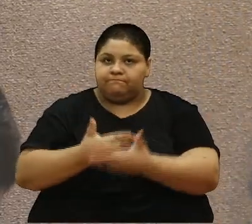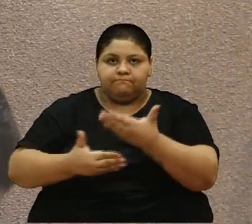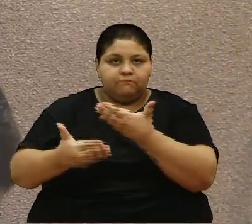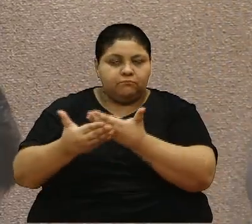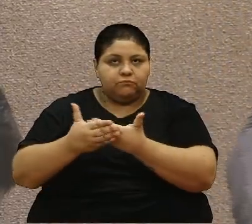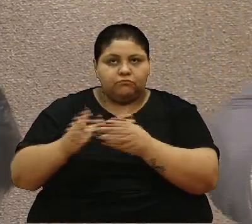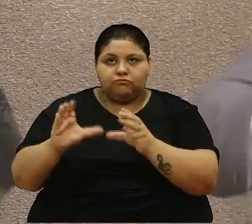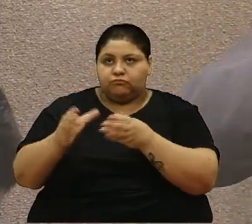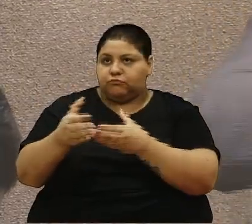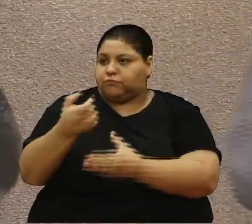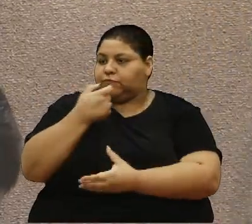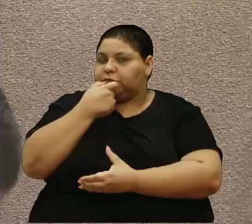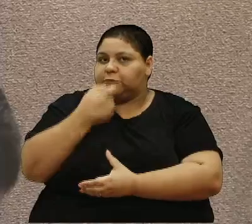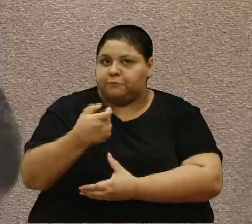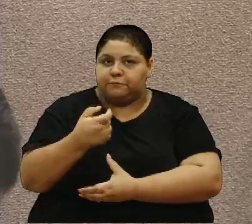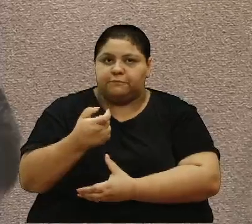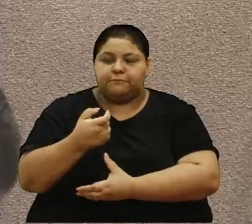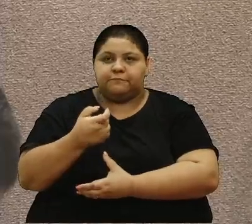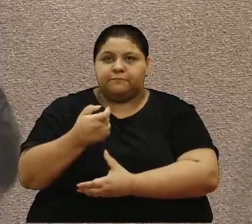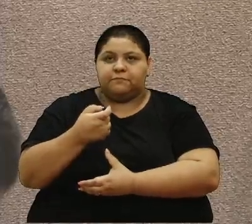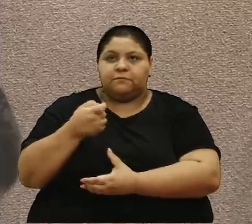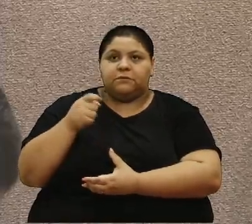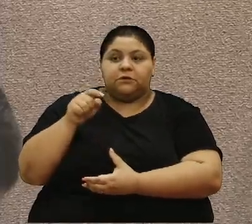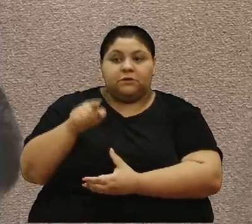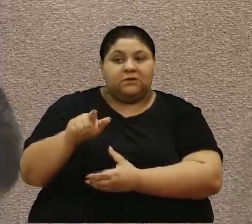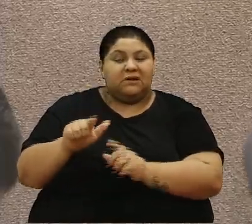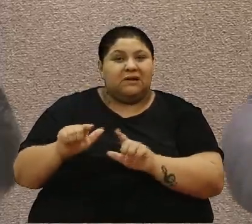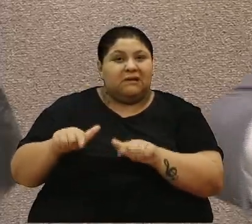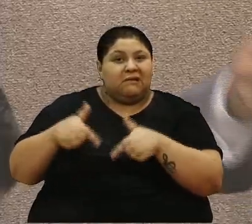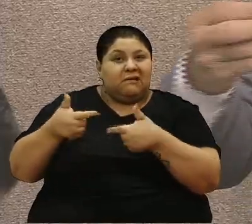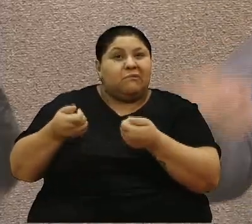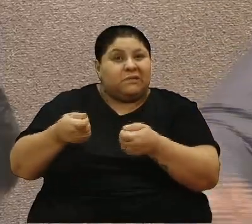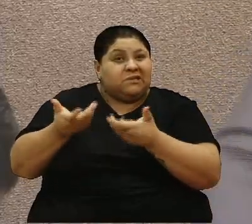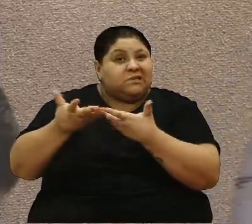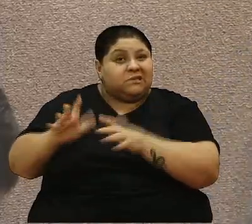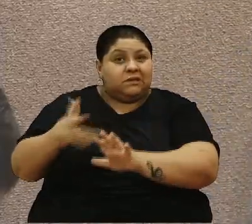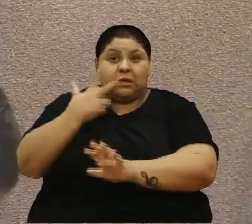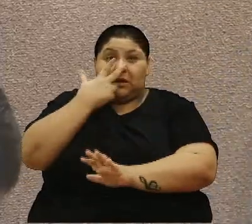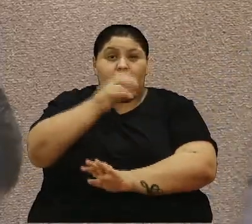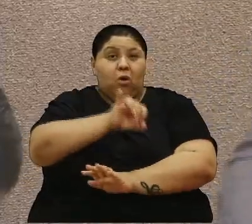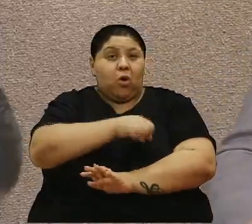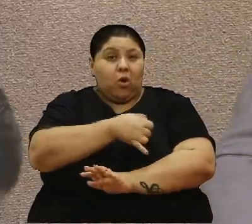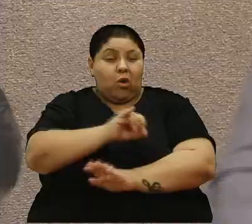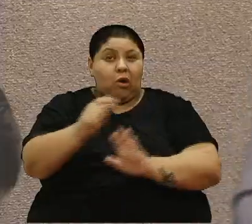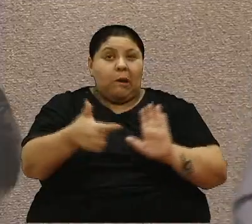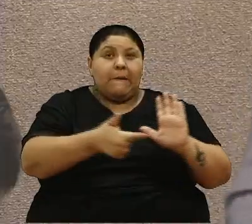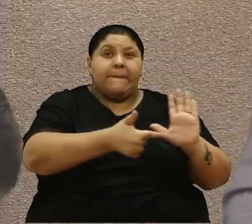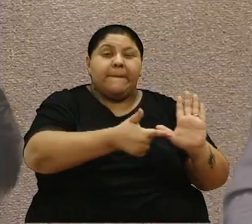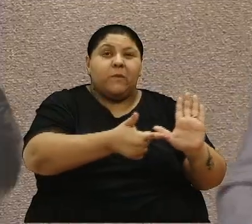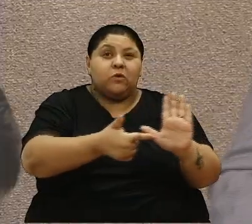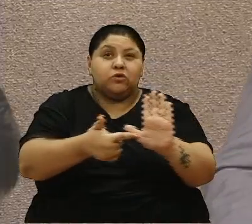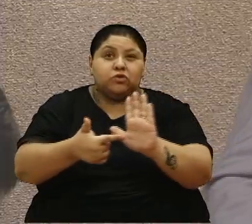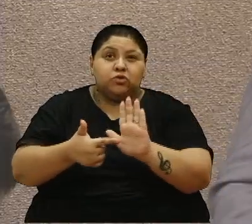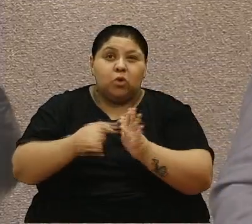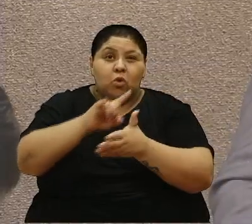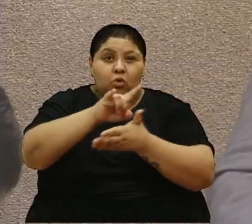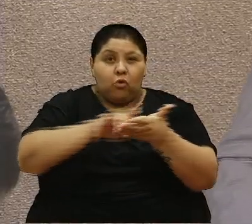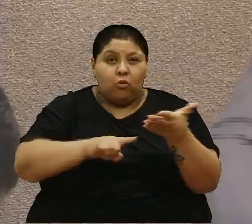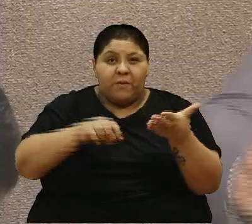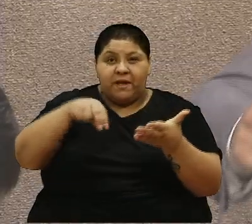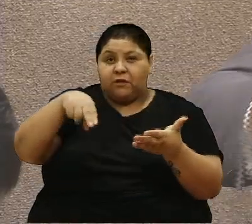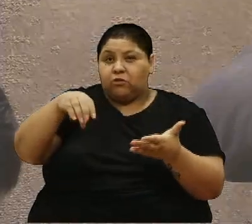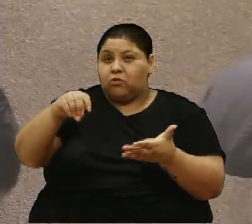de arbitragem. É um caso que deve ser repudiado, assim como o Juventude emitiu uma nota a respeito